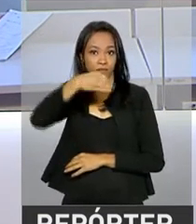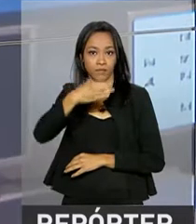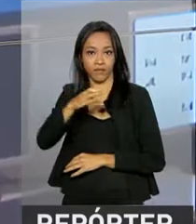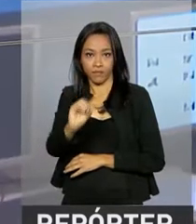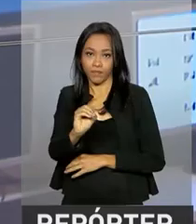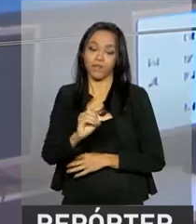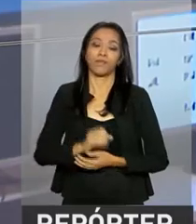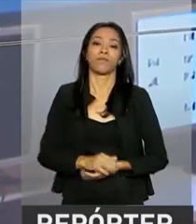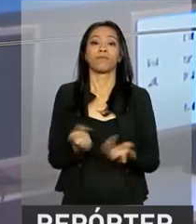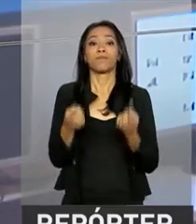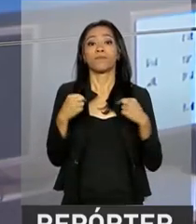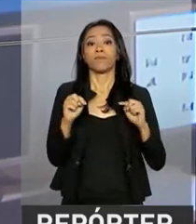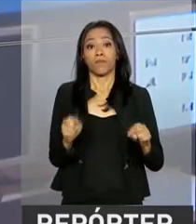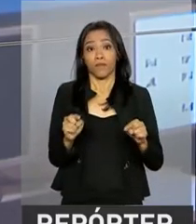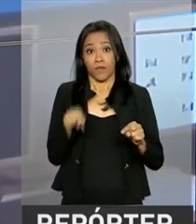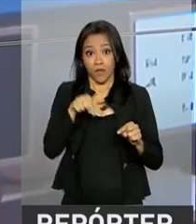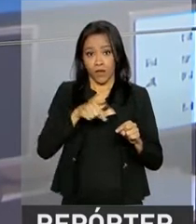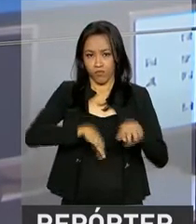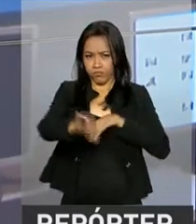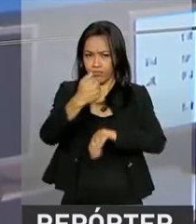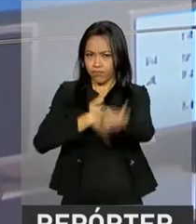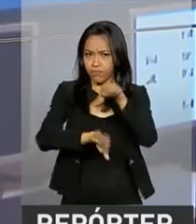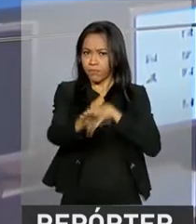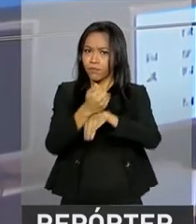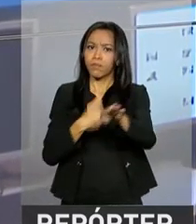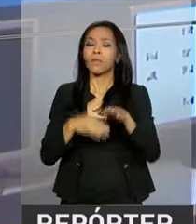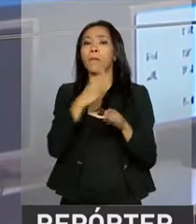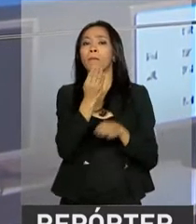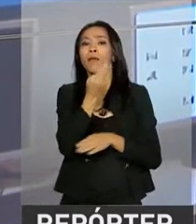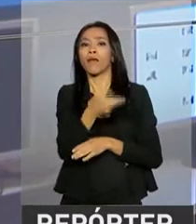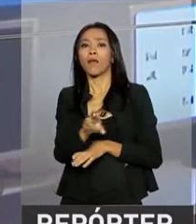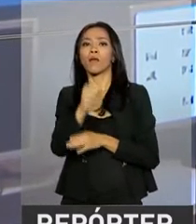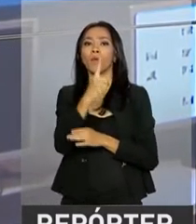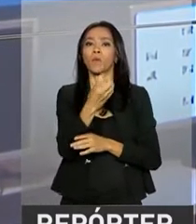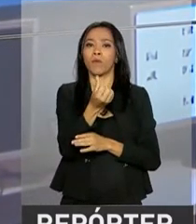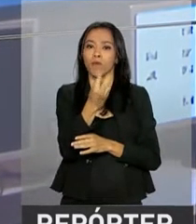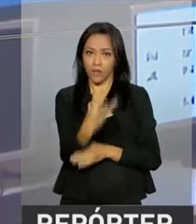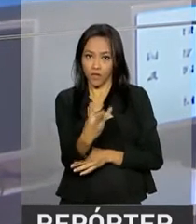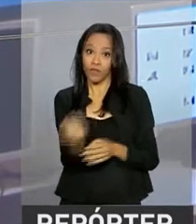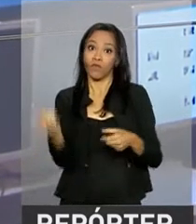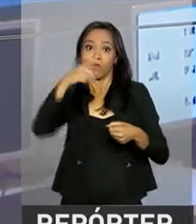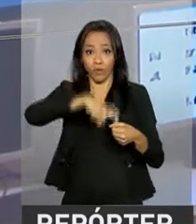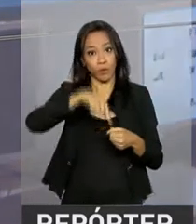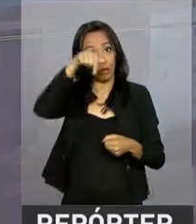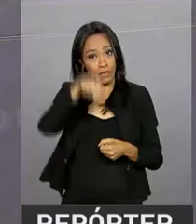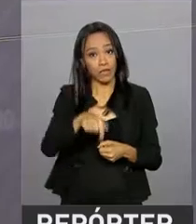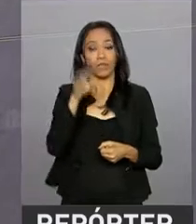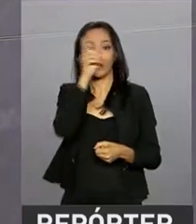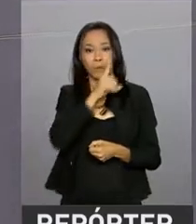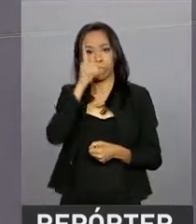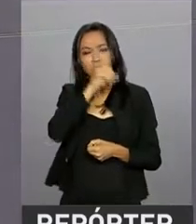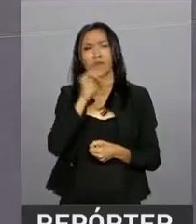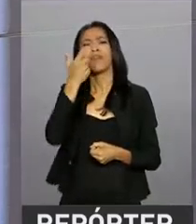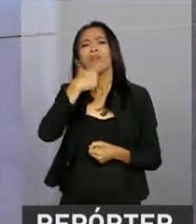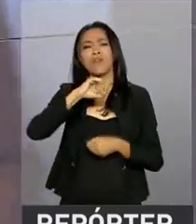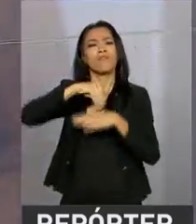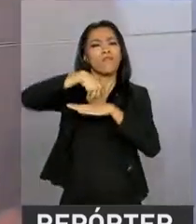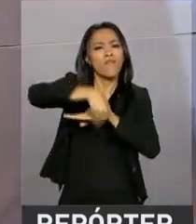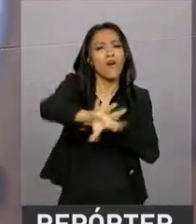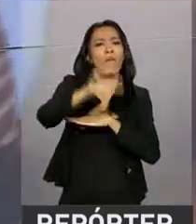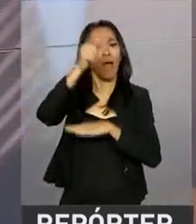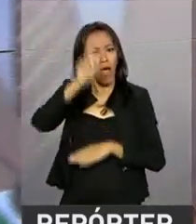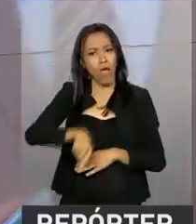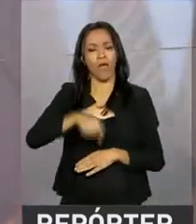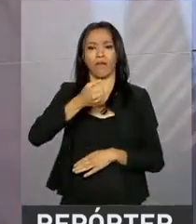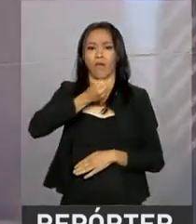março. O tráfego na BR-163, no Pará, foi restabelecido neste domingo. Quem tem as informações ao vivo para a gente é o